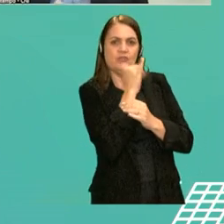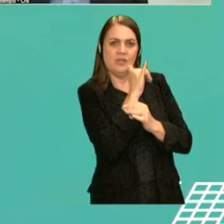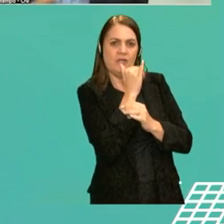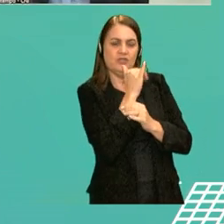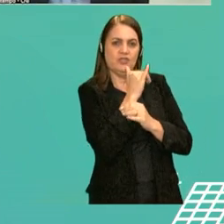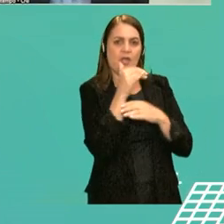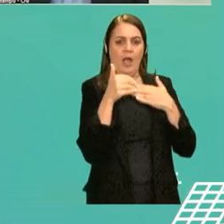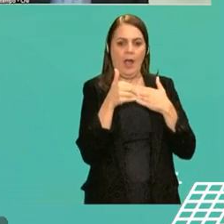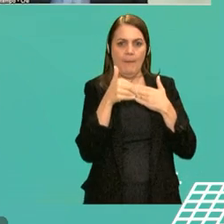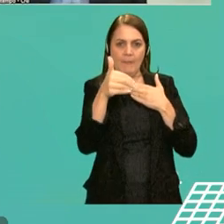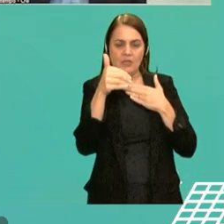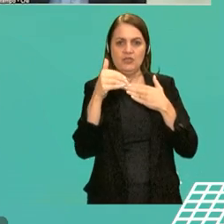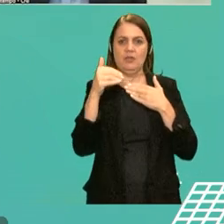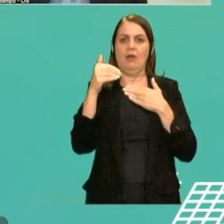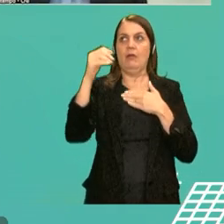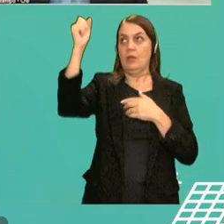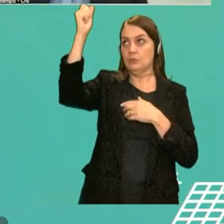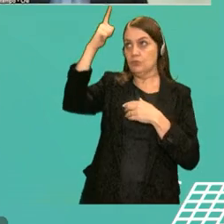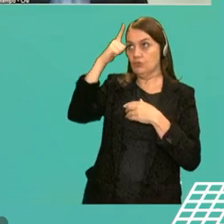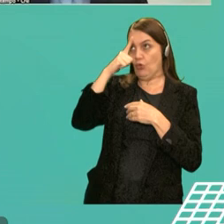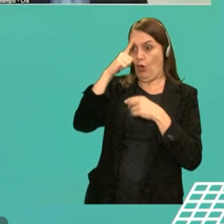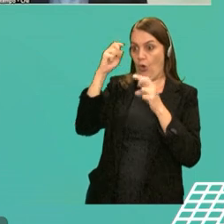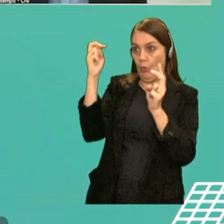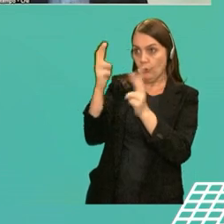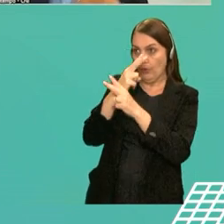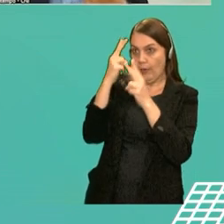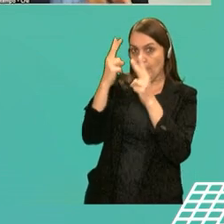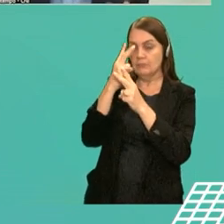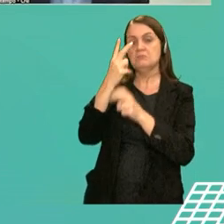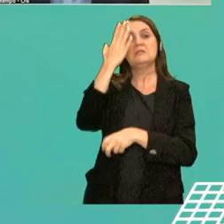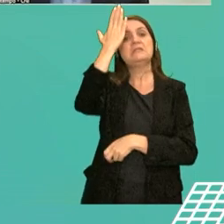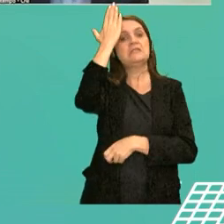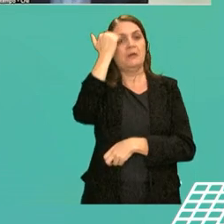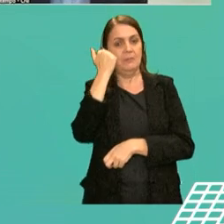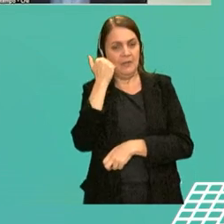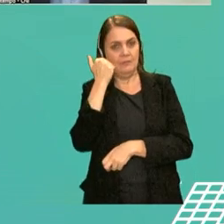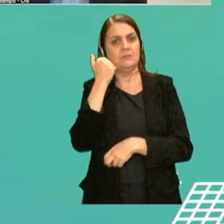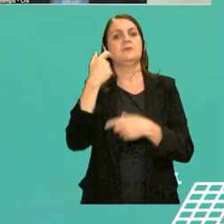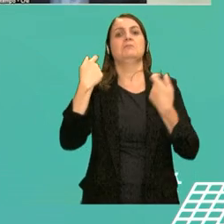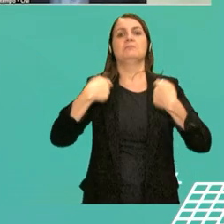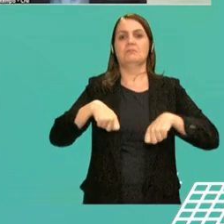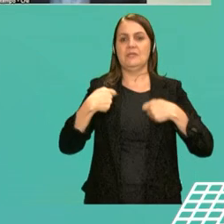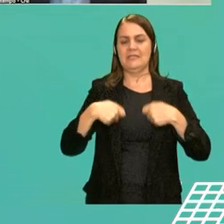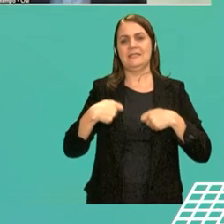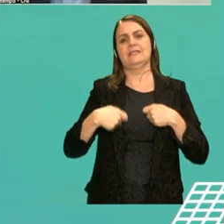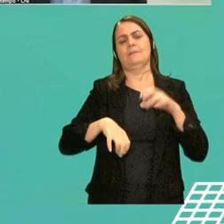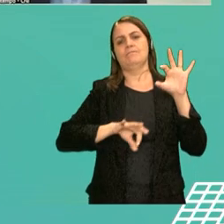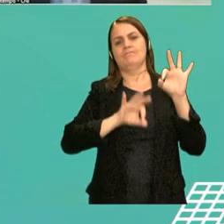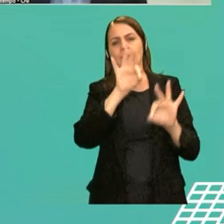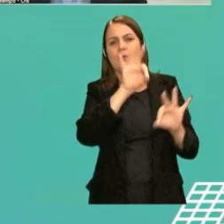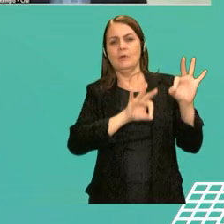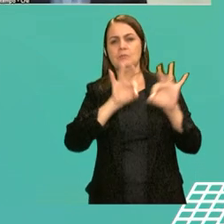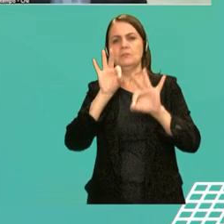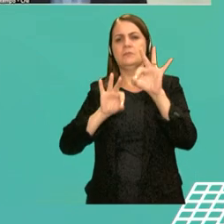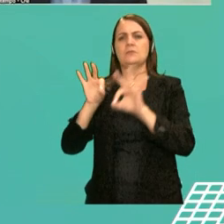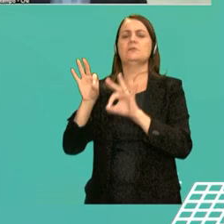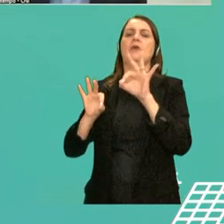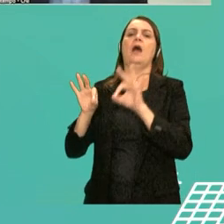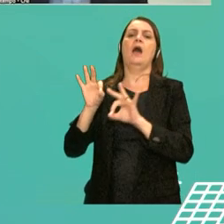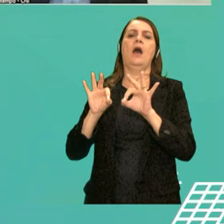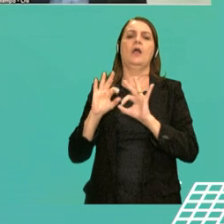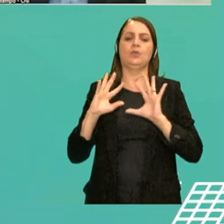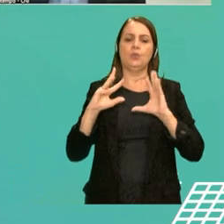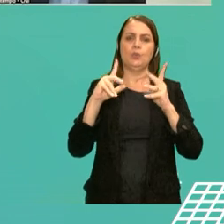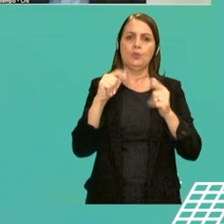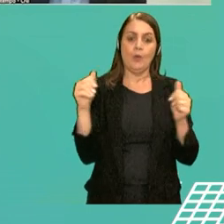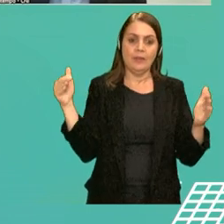que precisamos tratar todo um arcabouço regulatório que vai desde a parte de outorga até o licenciamento ambiental.